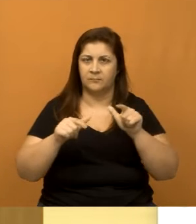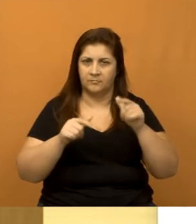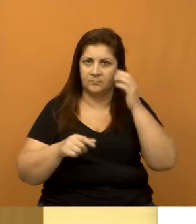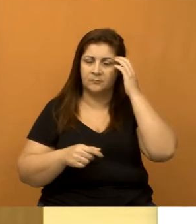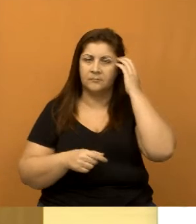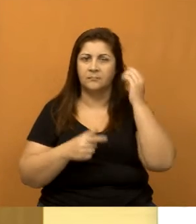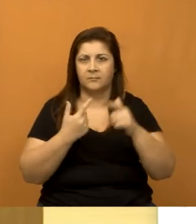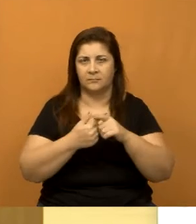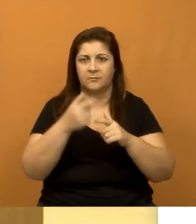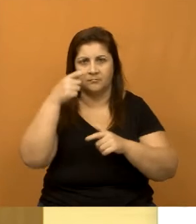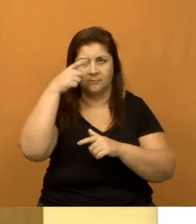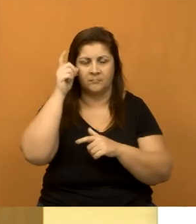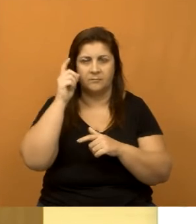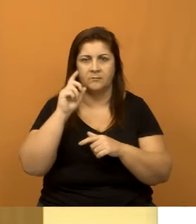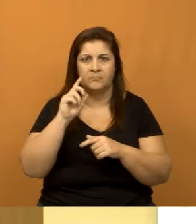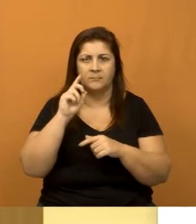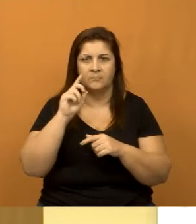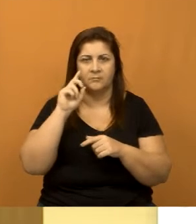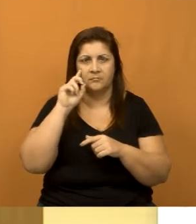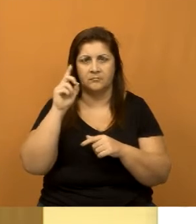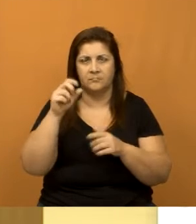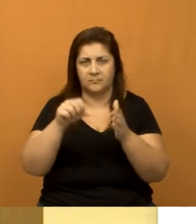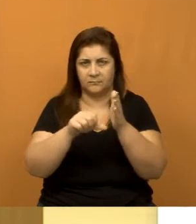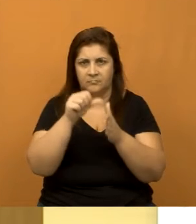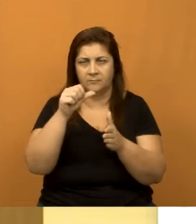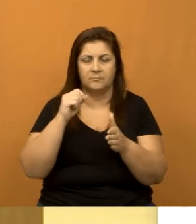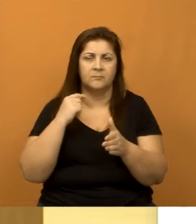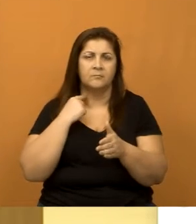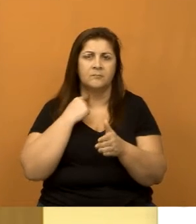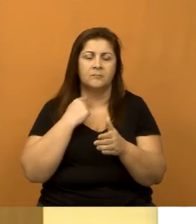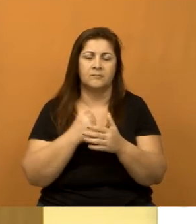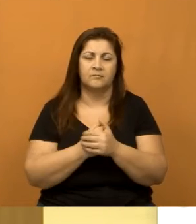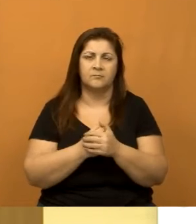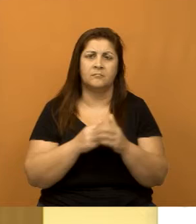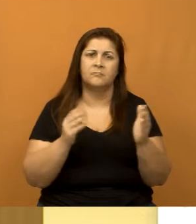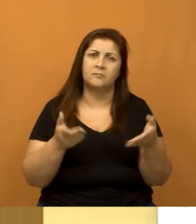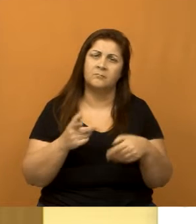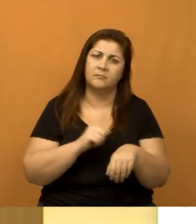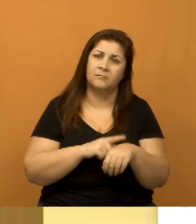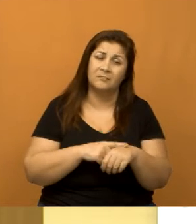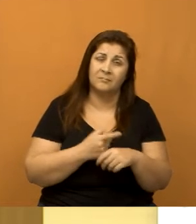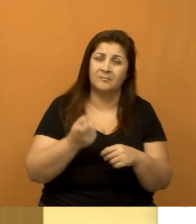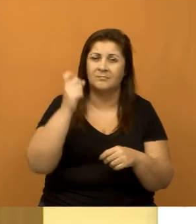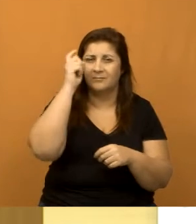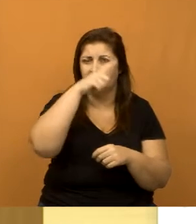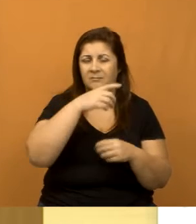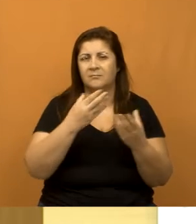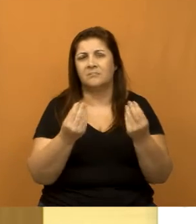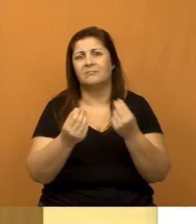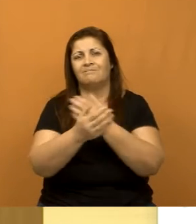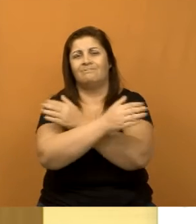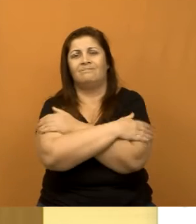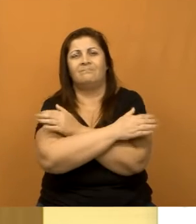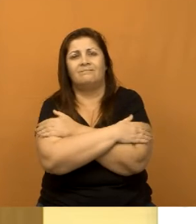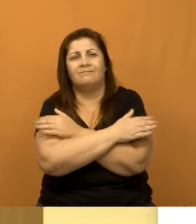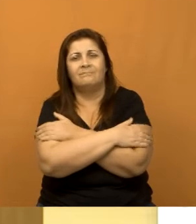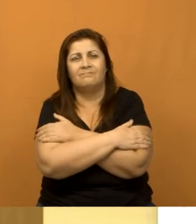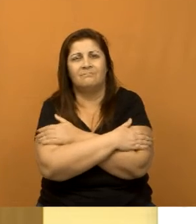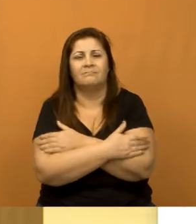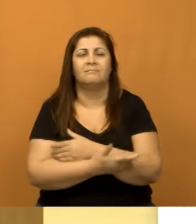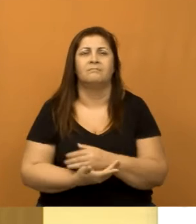dia 1º. É claro que a gente vive um momento difícil no nosso país, desemprego que agora beira 13